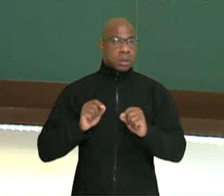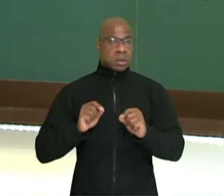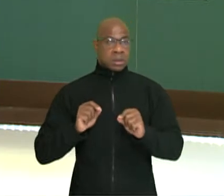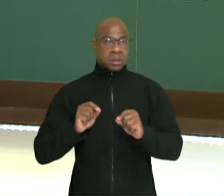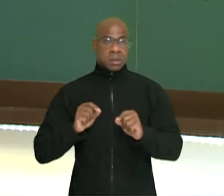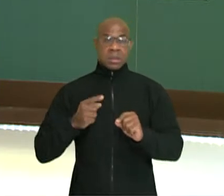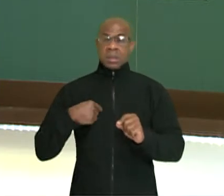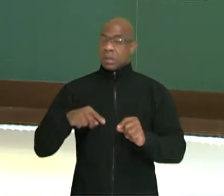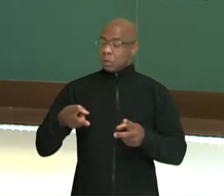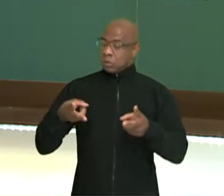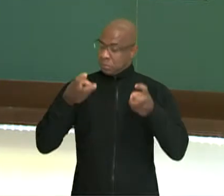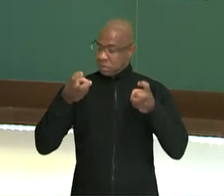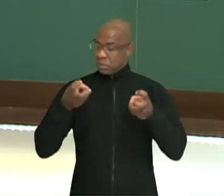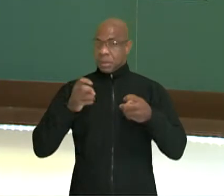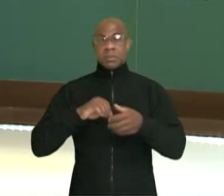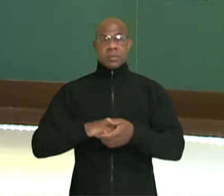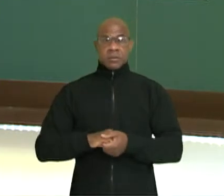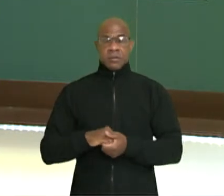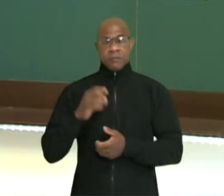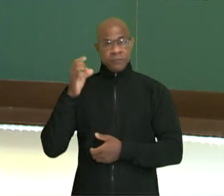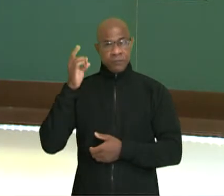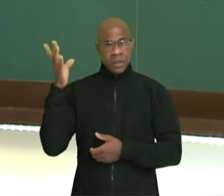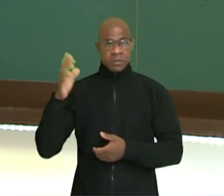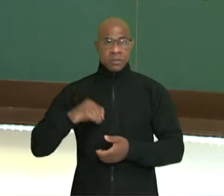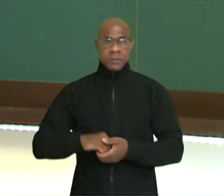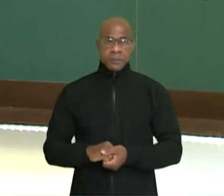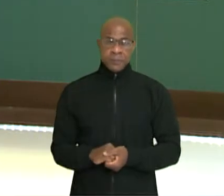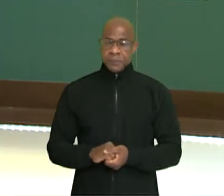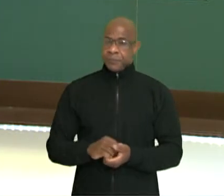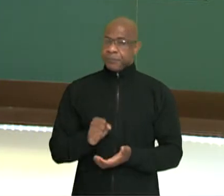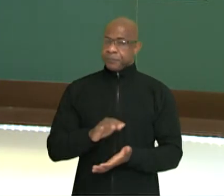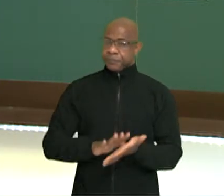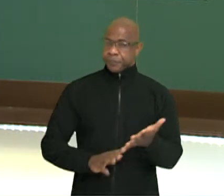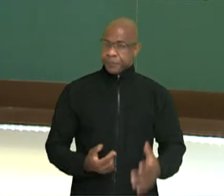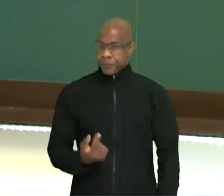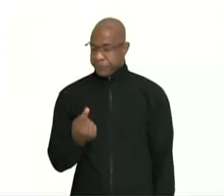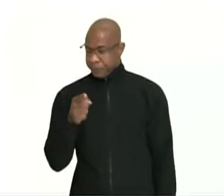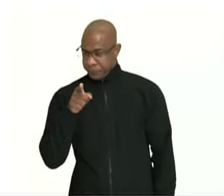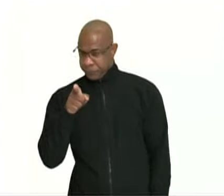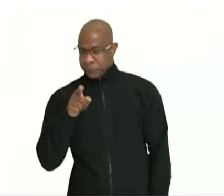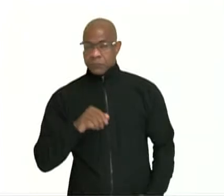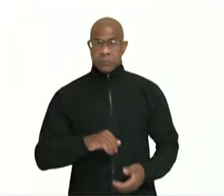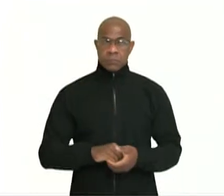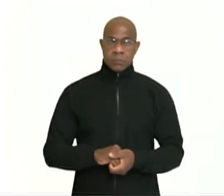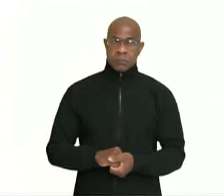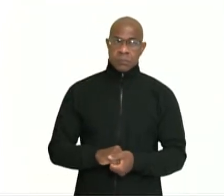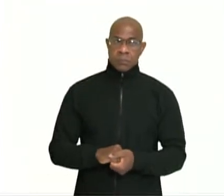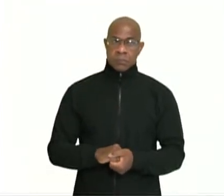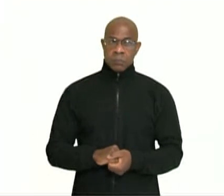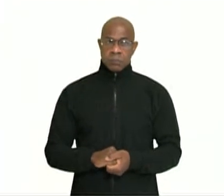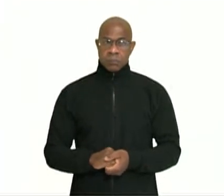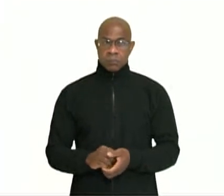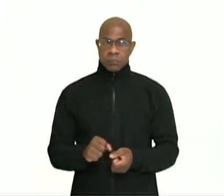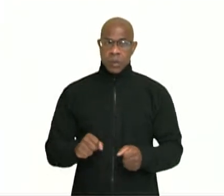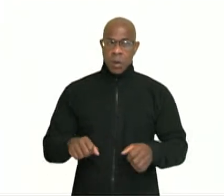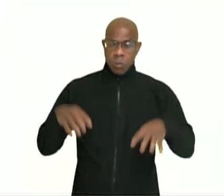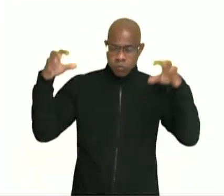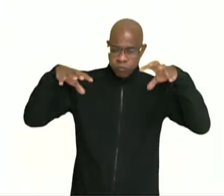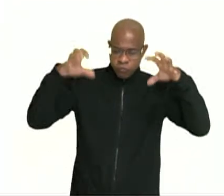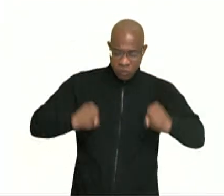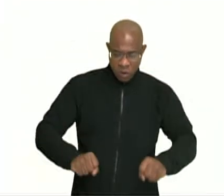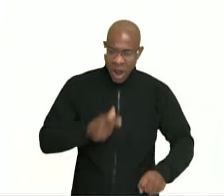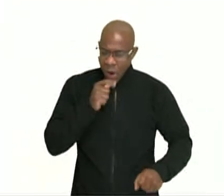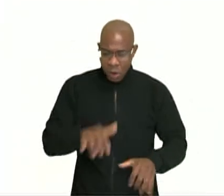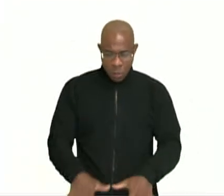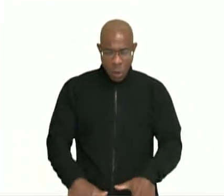enxergamos, né, tão facilmente. Atividade 1 para você. Enchentes e secas, chuvas